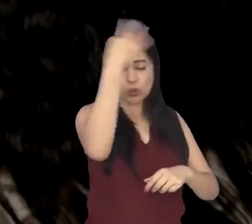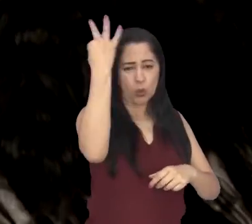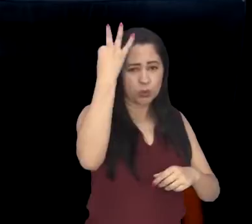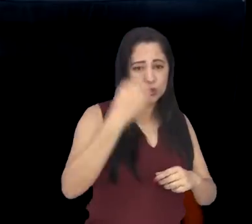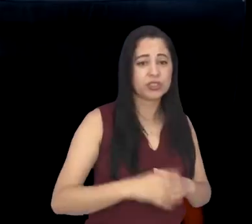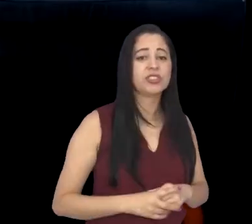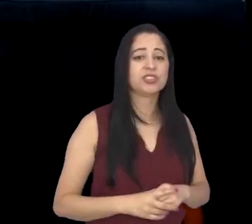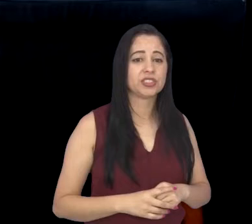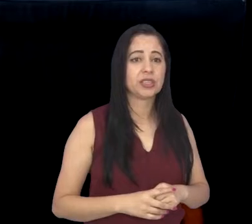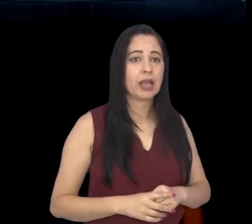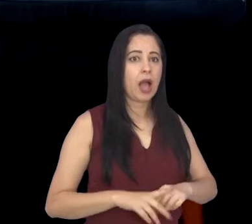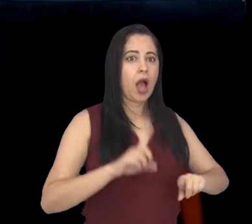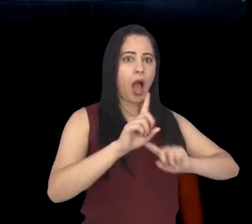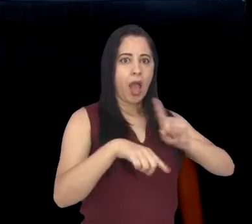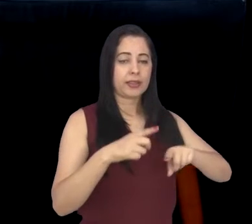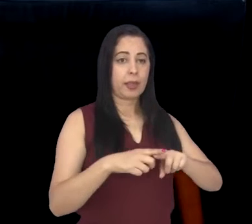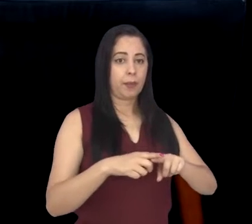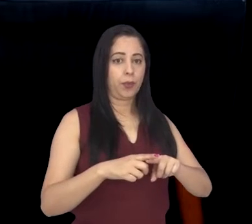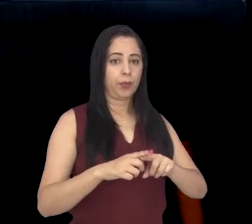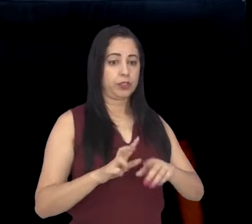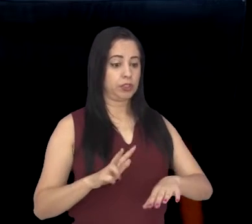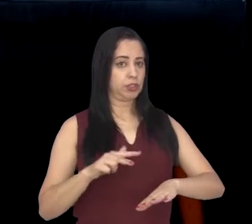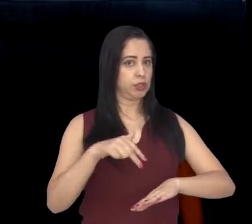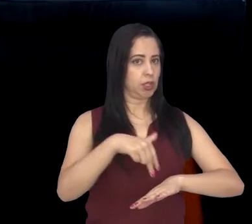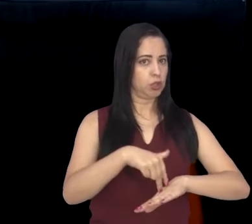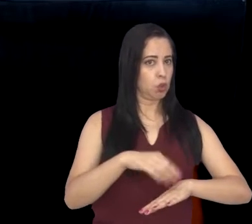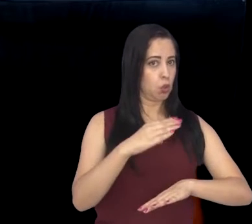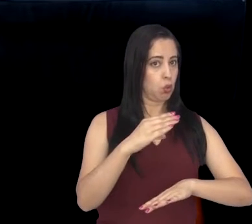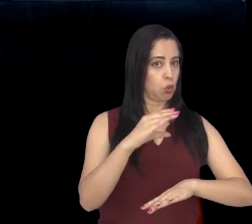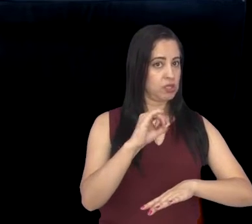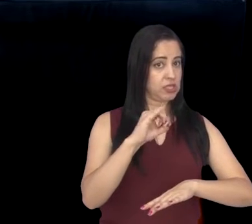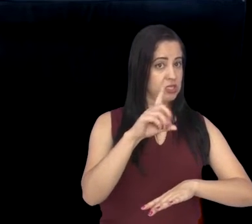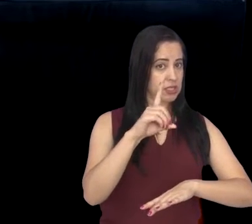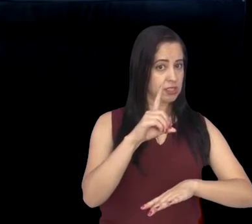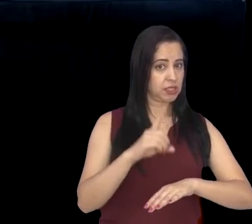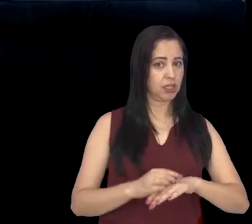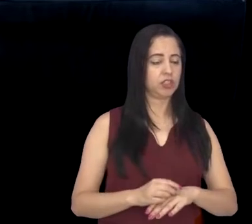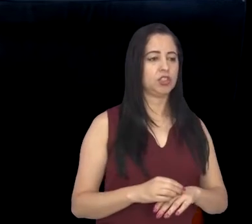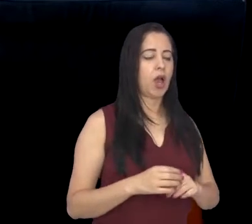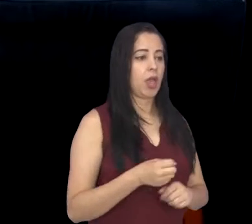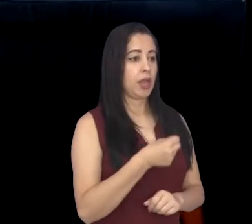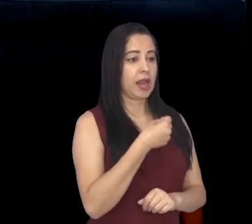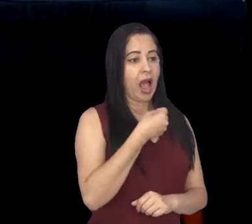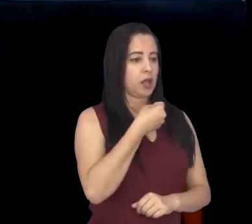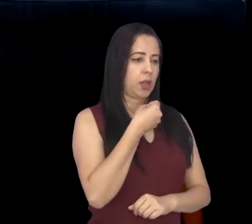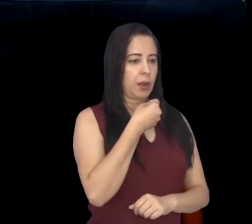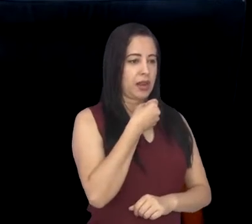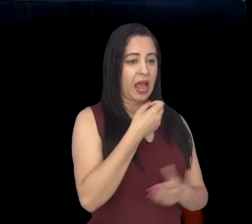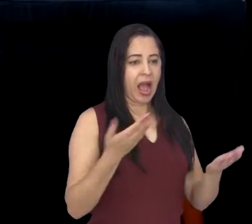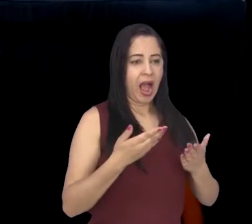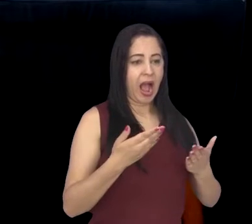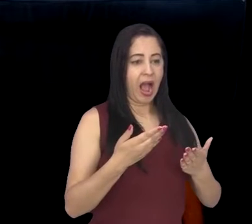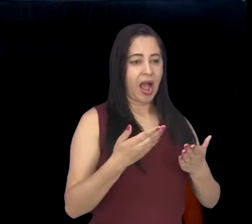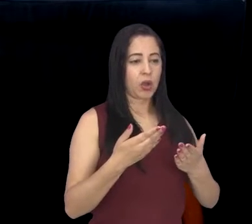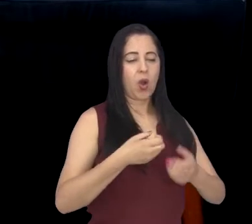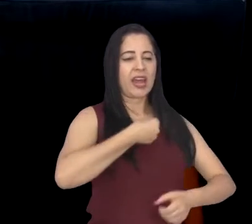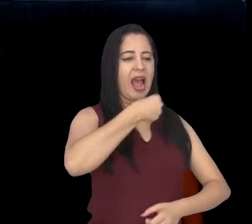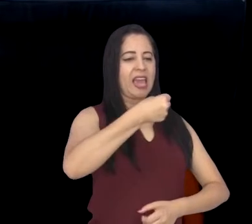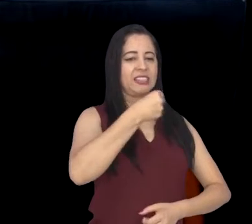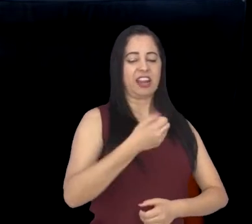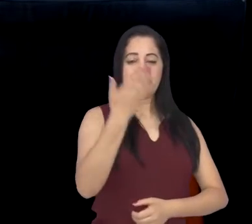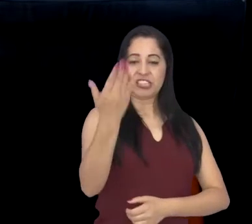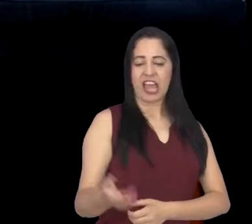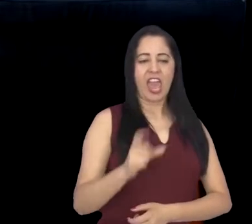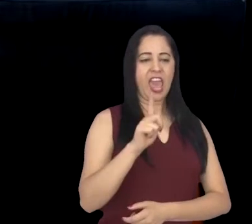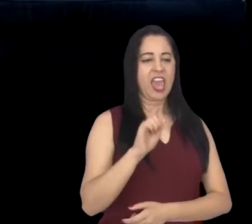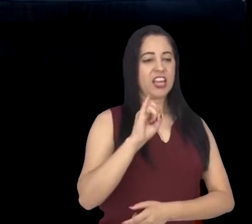repente, Cid Moreira, chegou hoje São Paulo, campeão, papá, vamos para a matéria com o Gilson Ribeiro. Eu falei, estou contratado. Meu